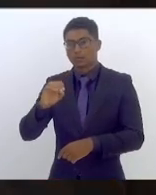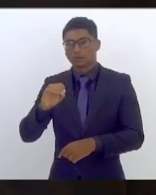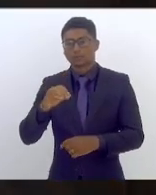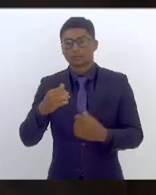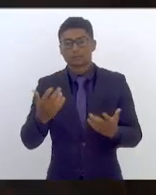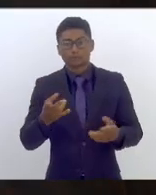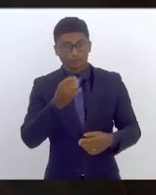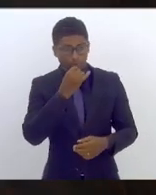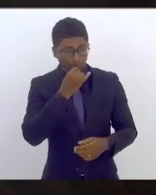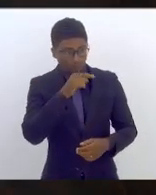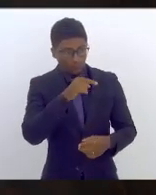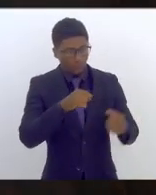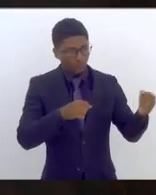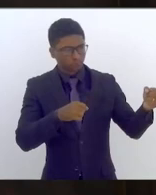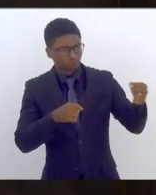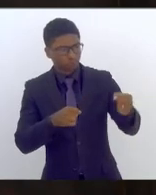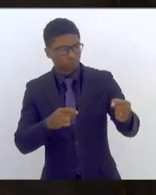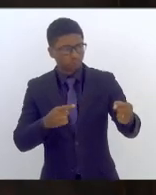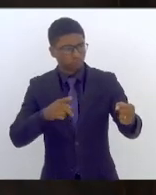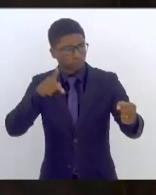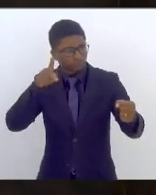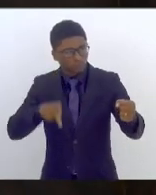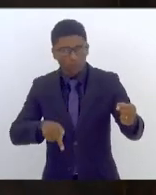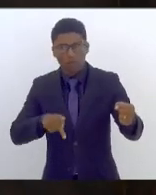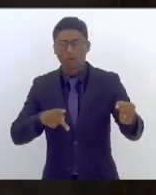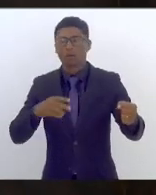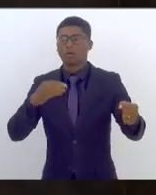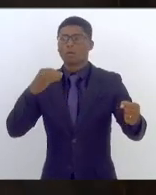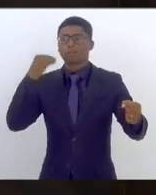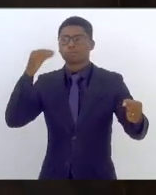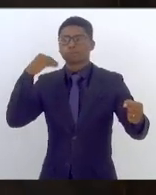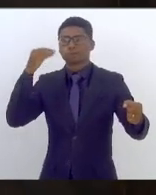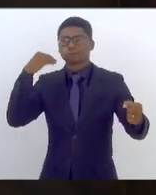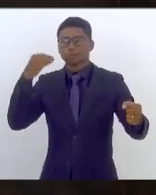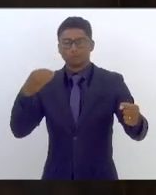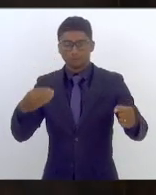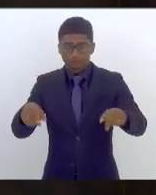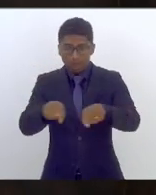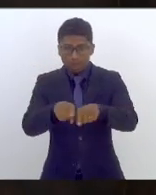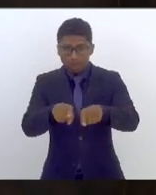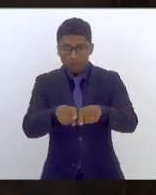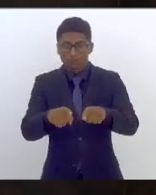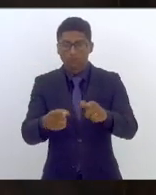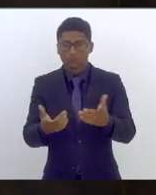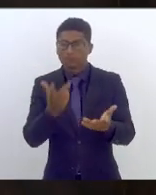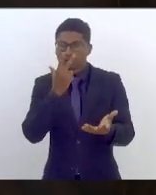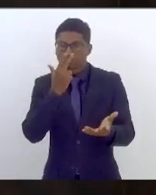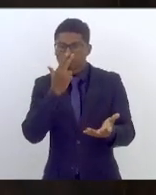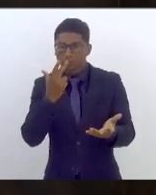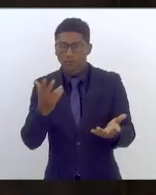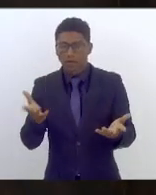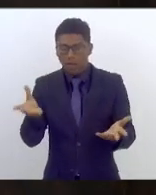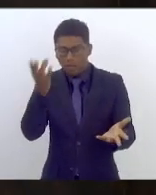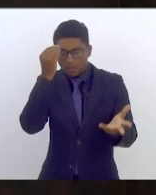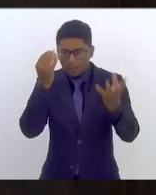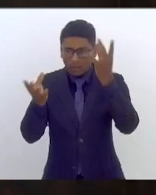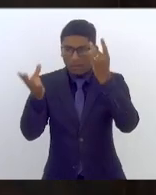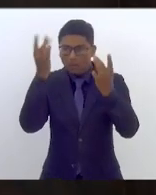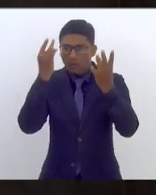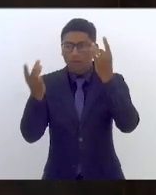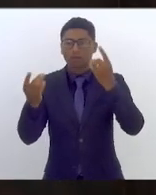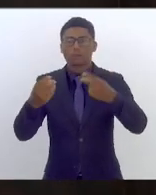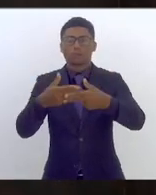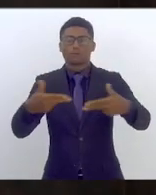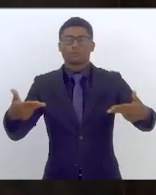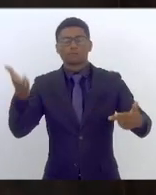ele se metam consolidou a experiência e formam uma pessoa tenho certeza também